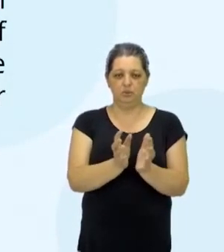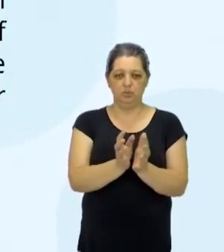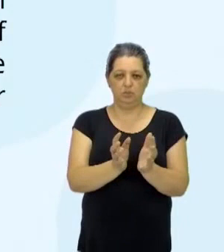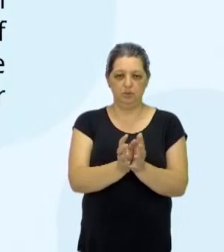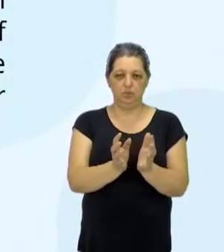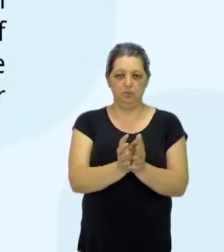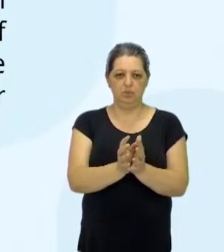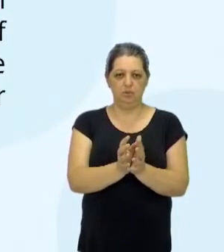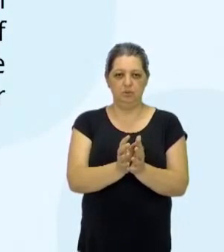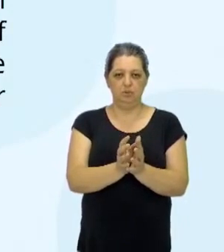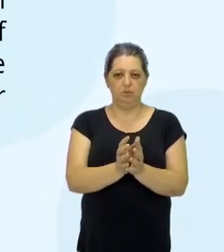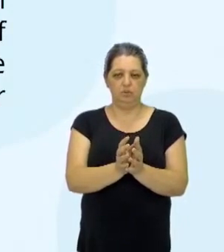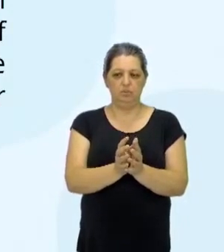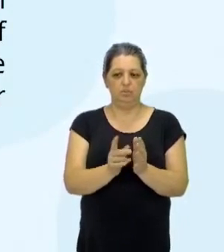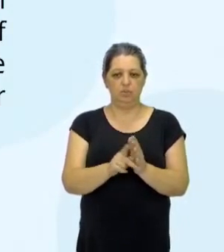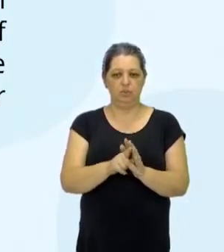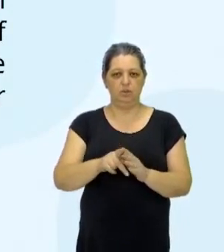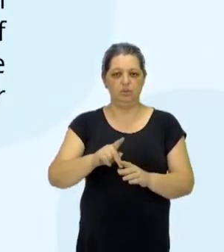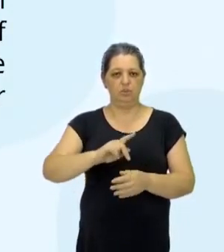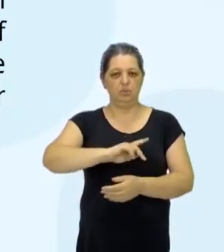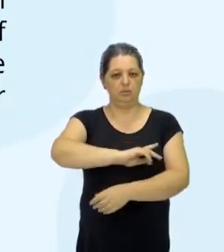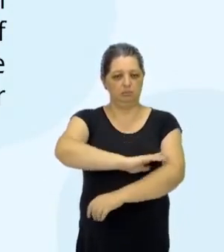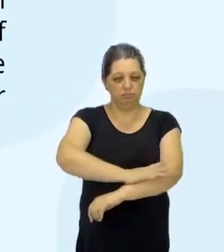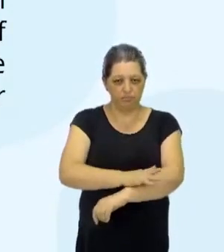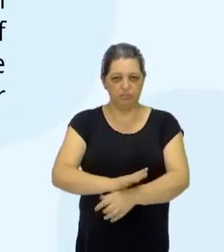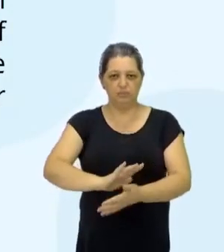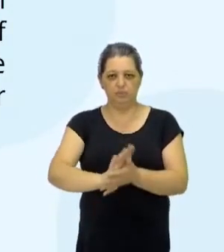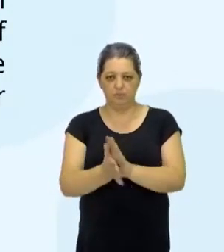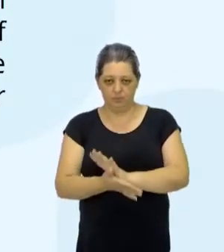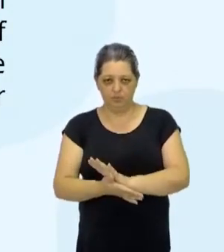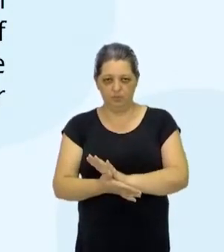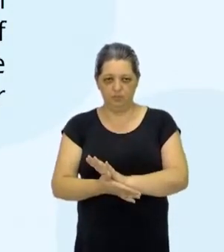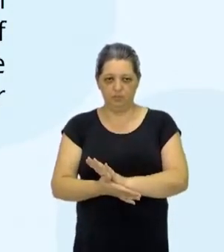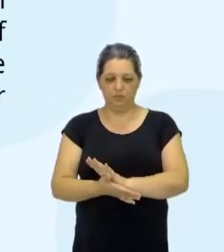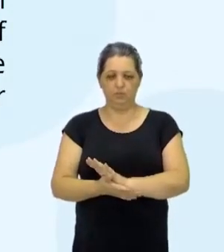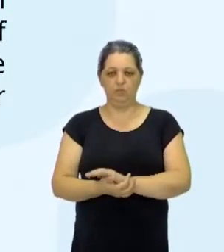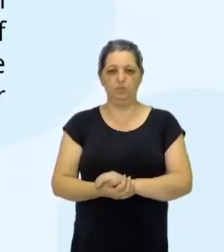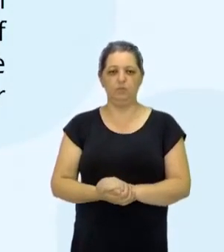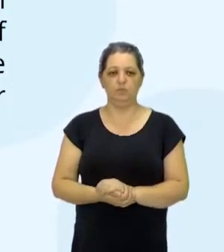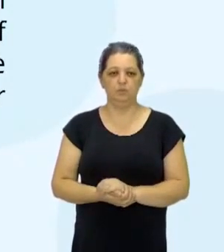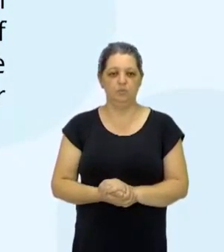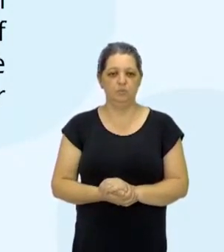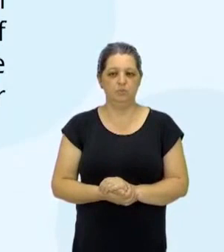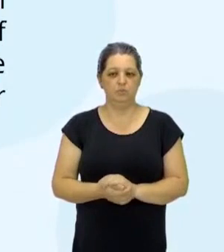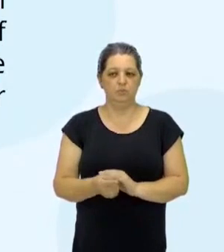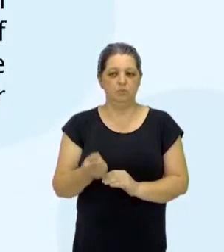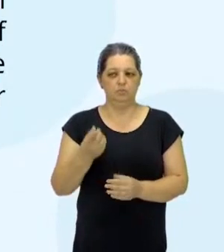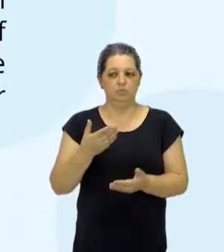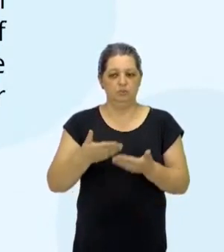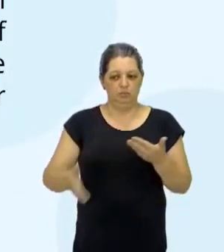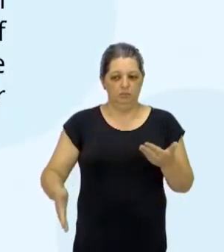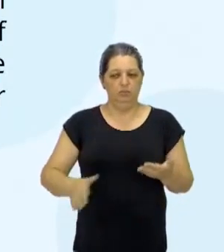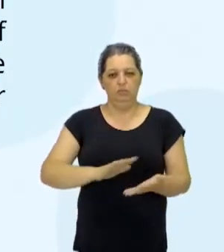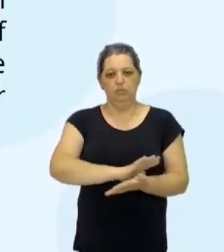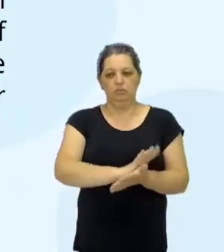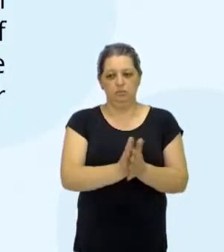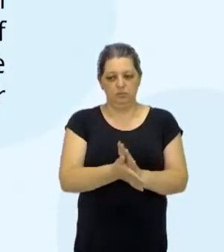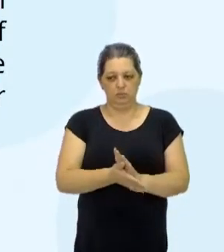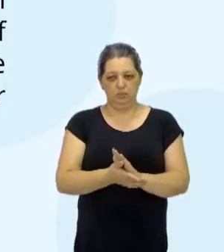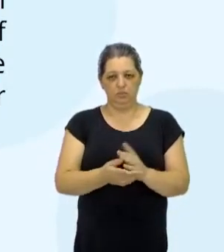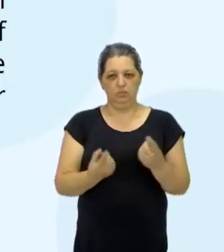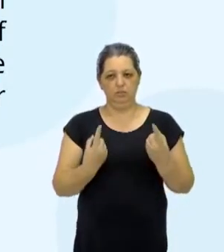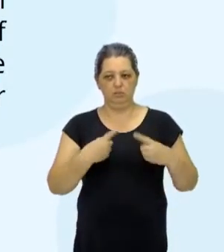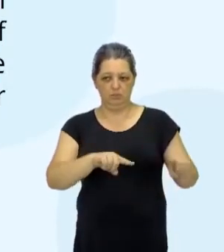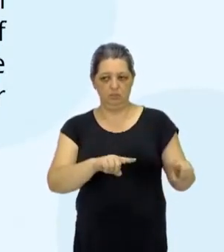de Eliminação da Discriminação Racial, and the other by the Committee of Elimination of Discrimination Against Women. Então, outro